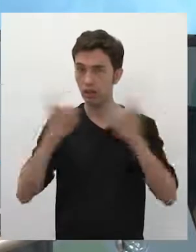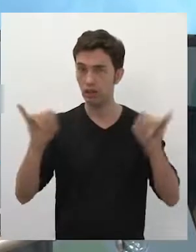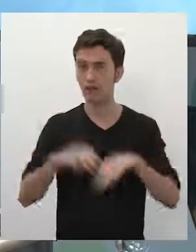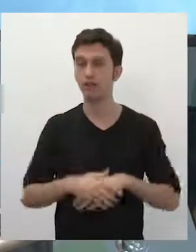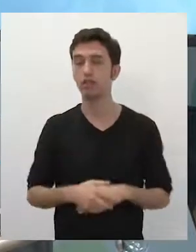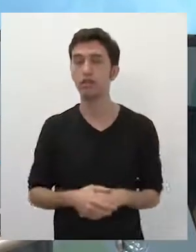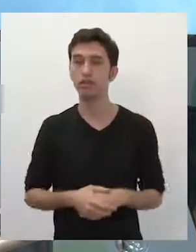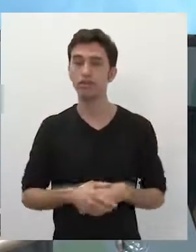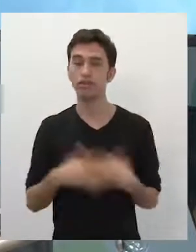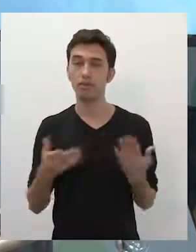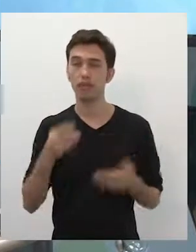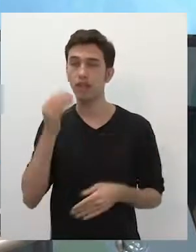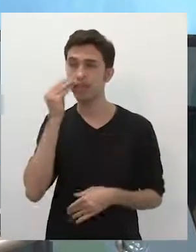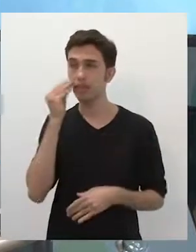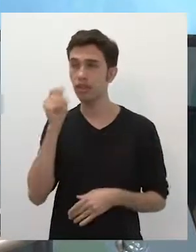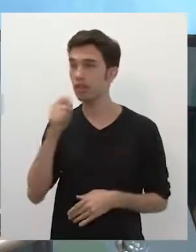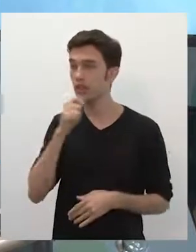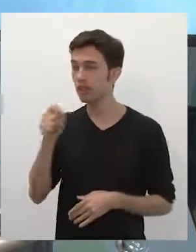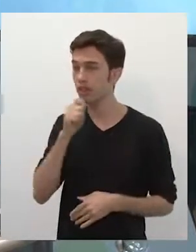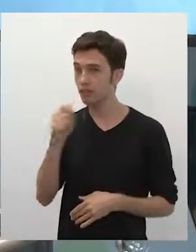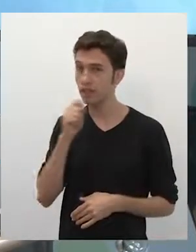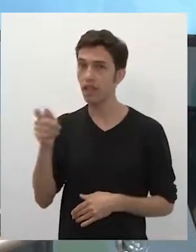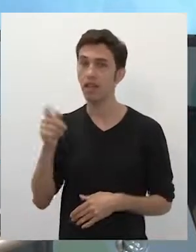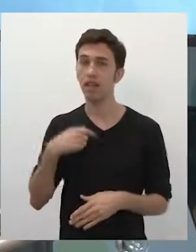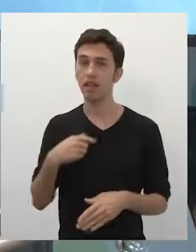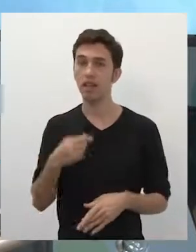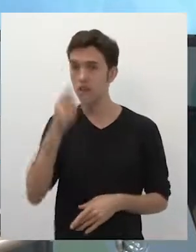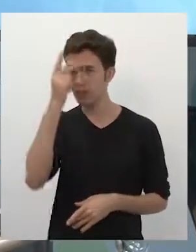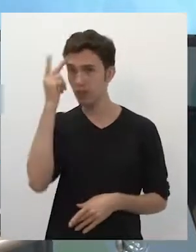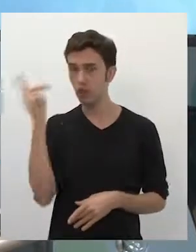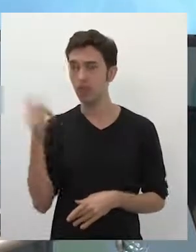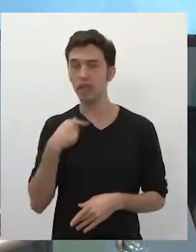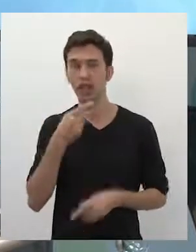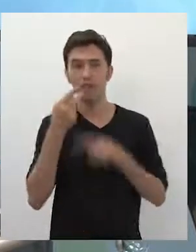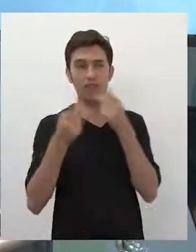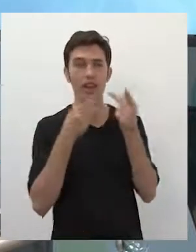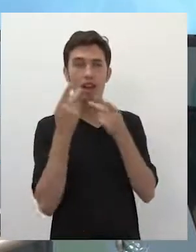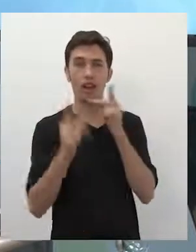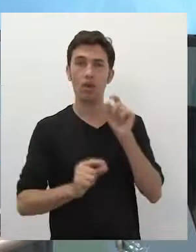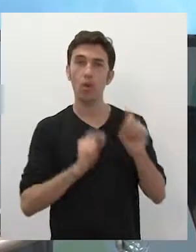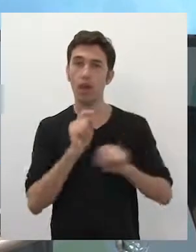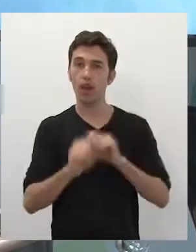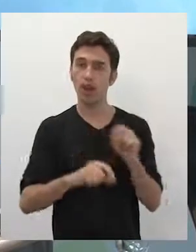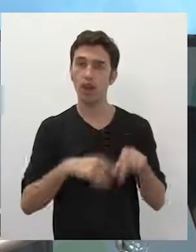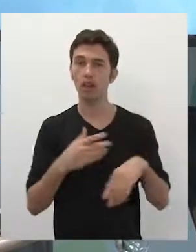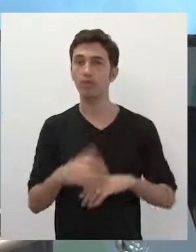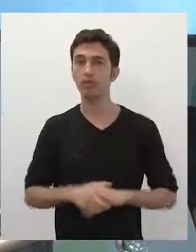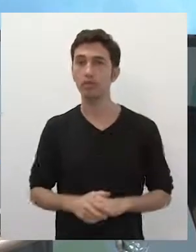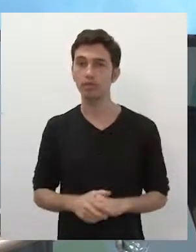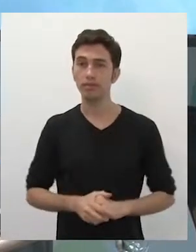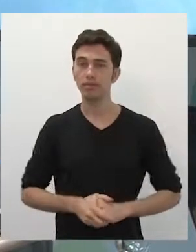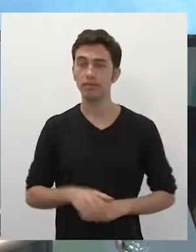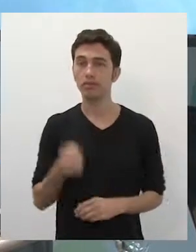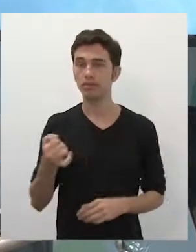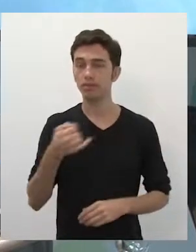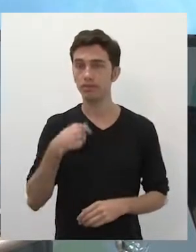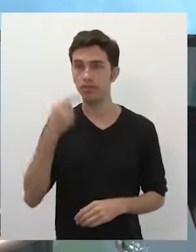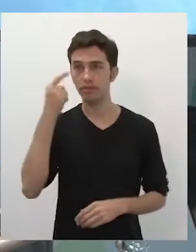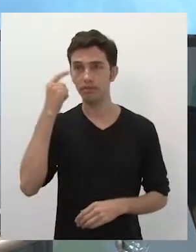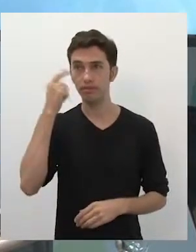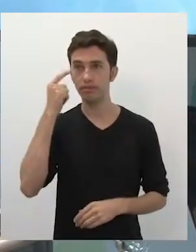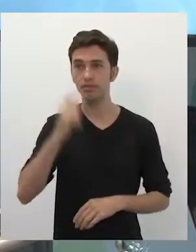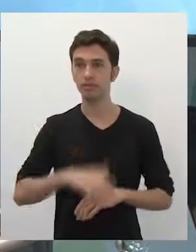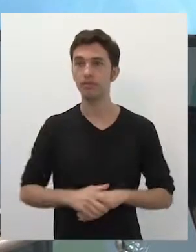busca entrevistas, depoimentos. A gente percebe que, se a gente pensar